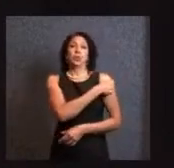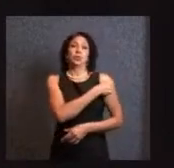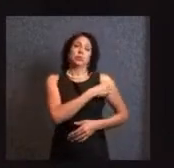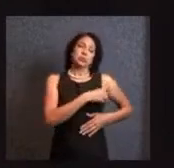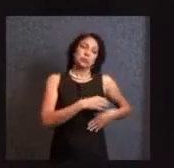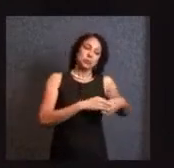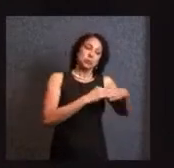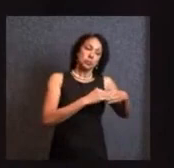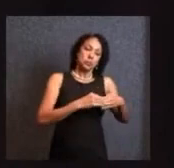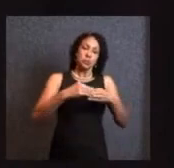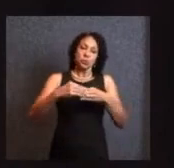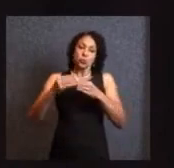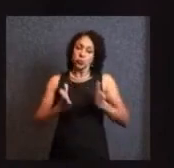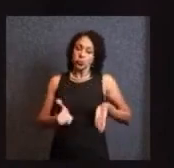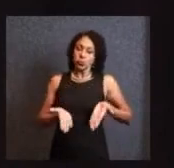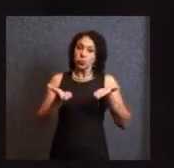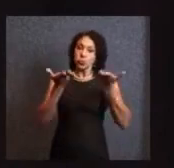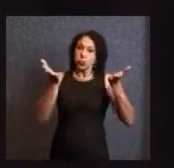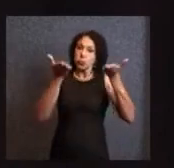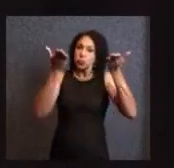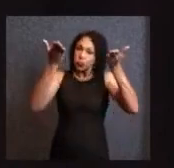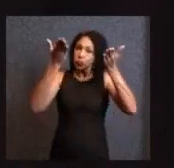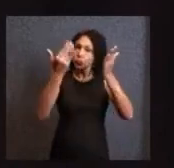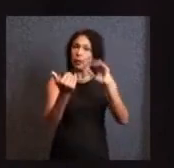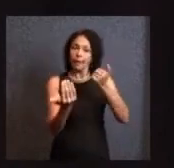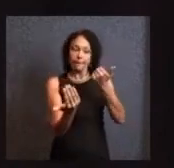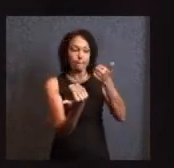numa escala evolutiva